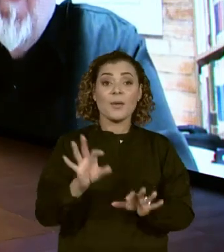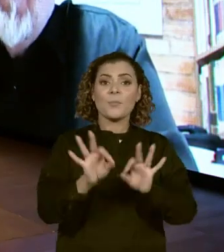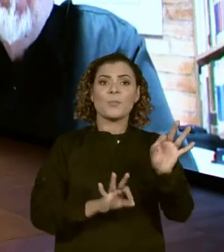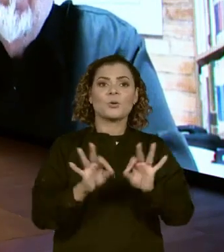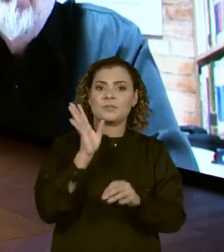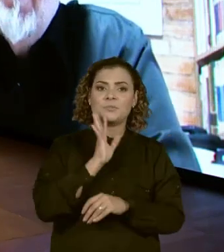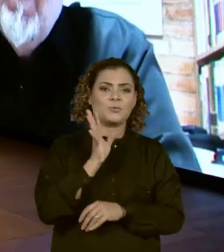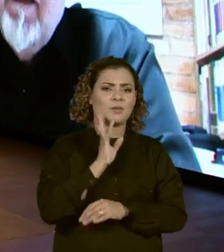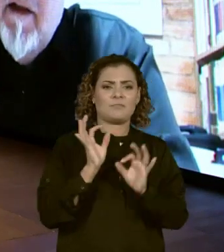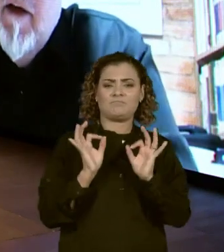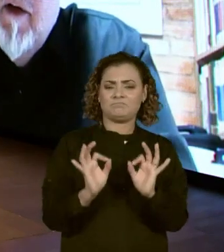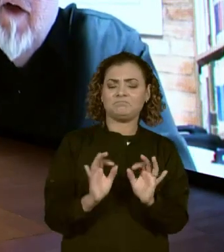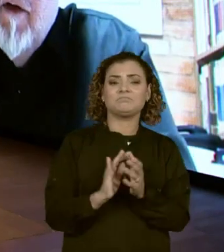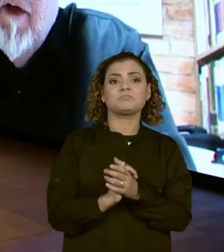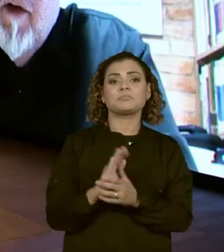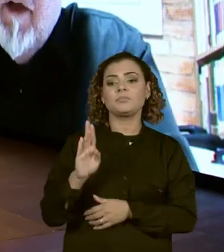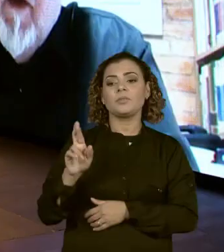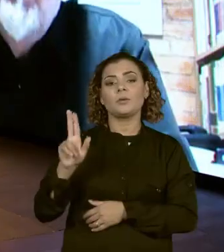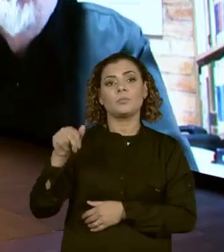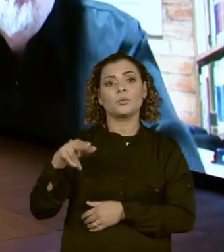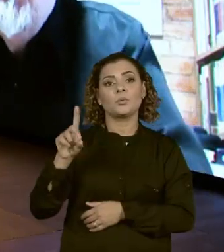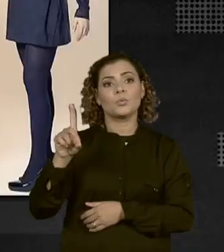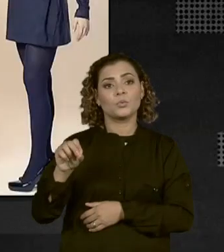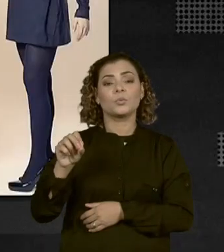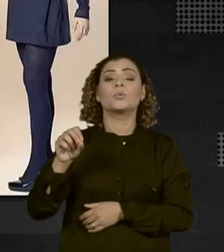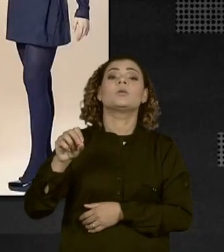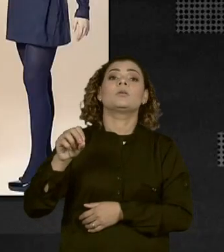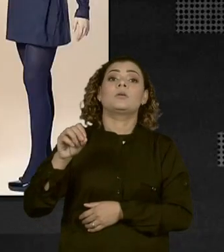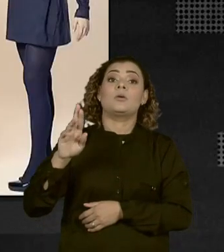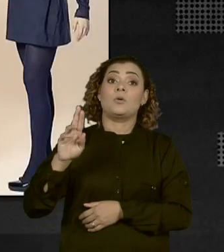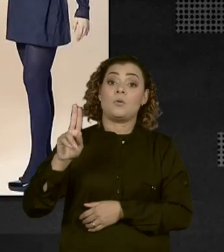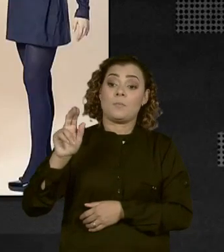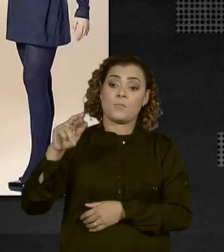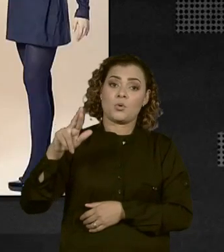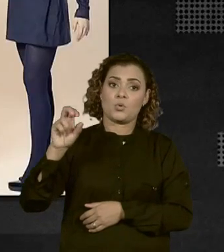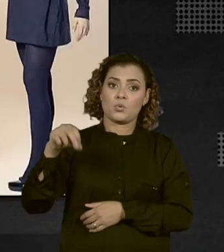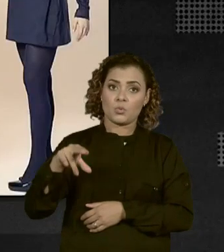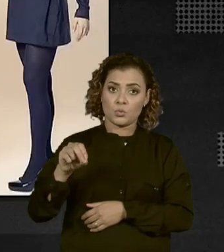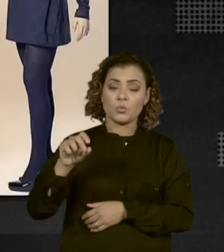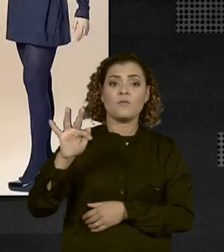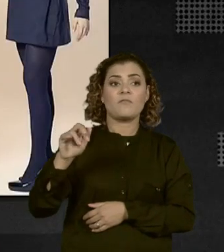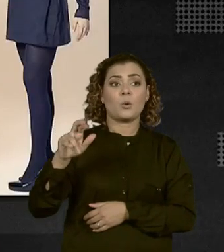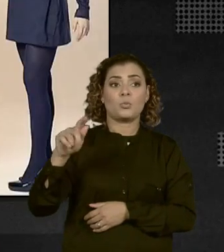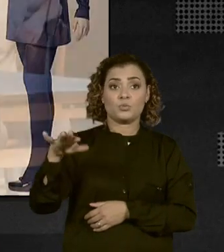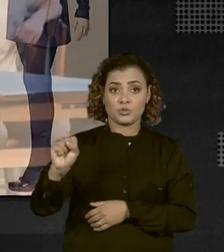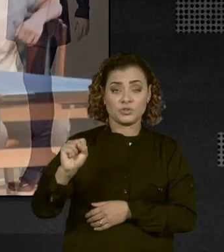popular. O que torna ela tão popular? É essa parte perversa ou é a parte engraçada?